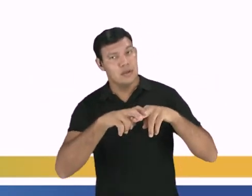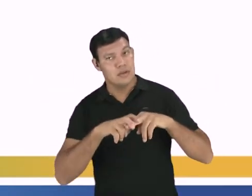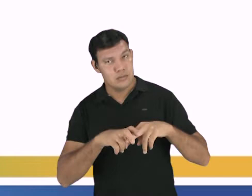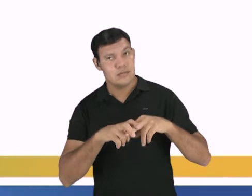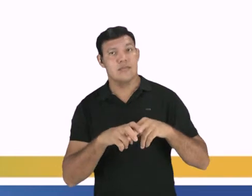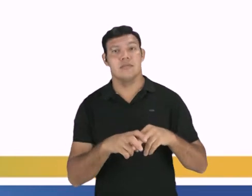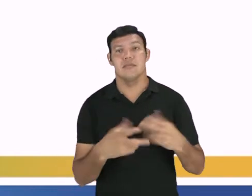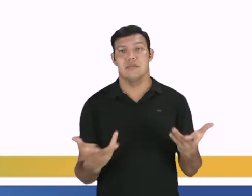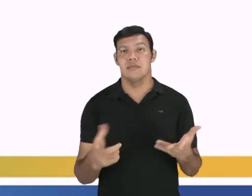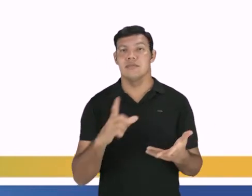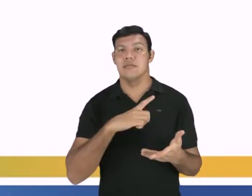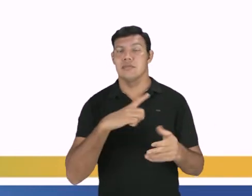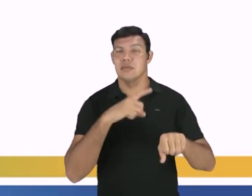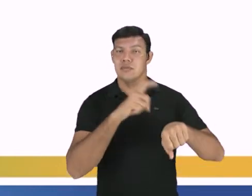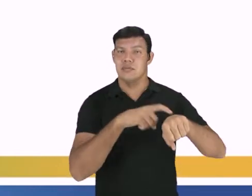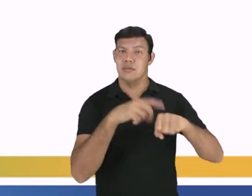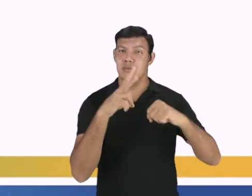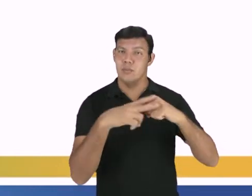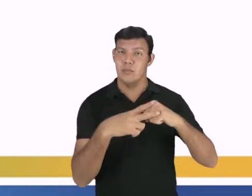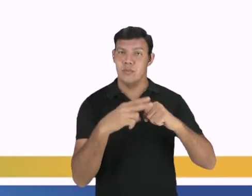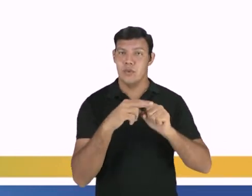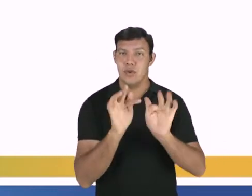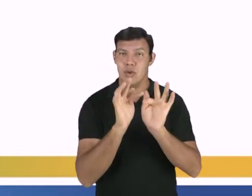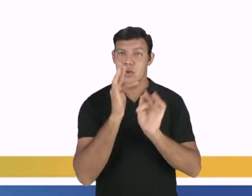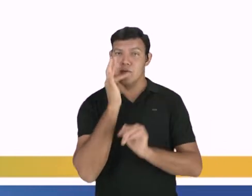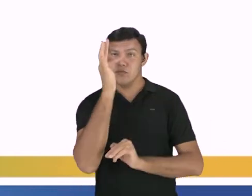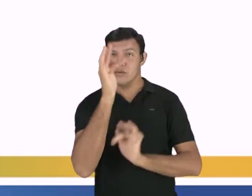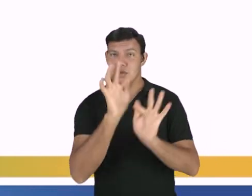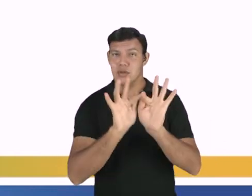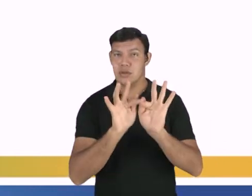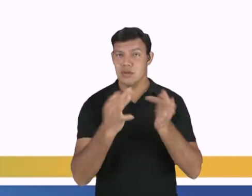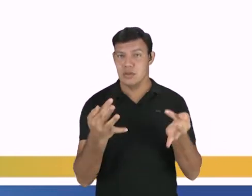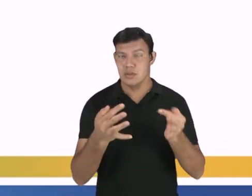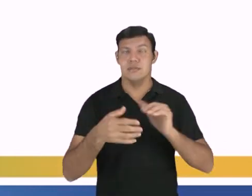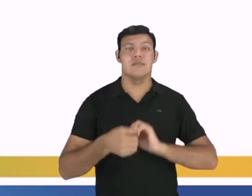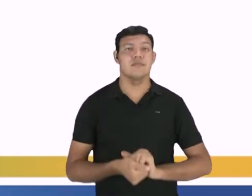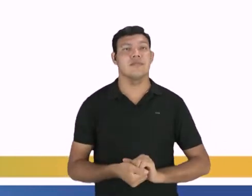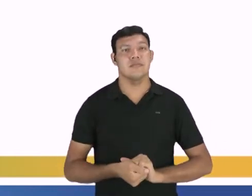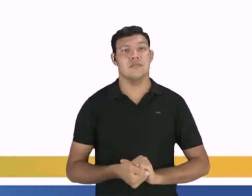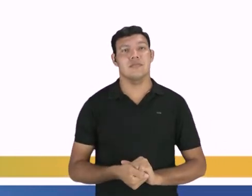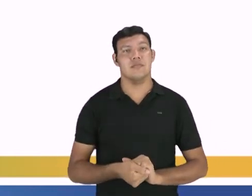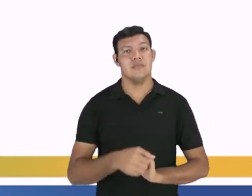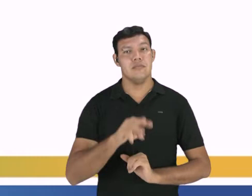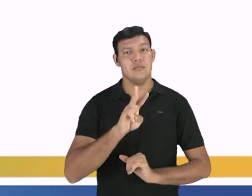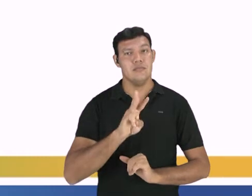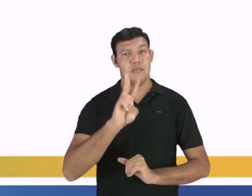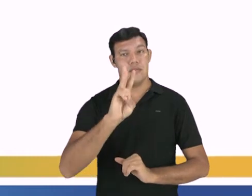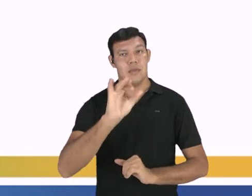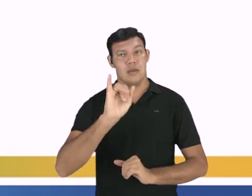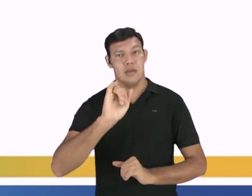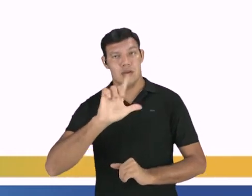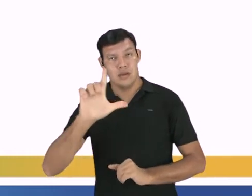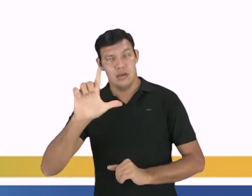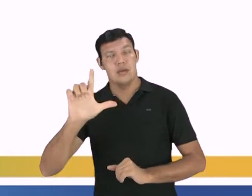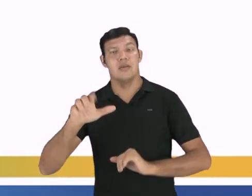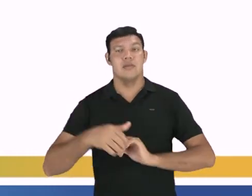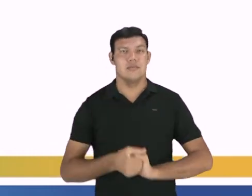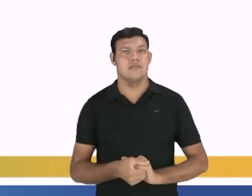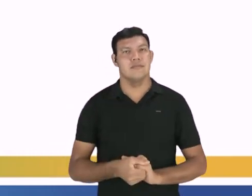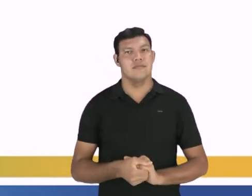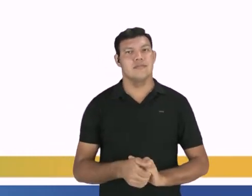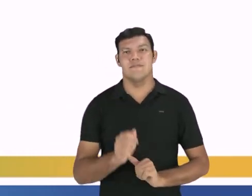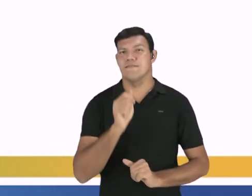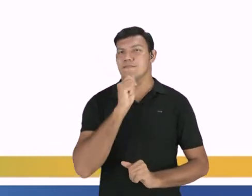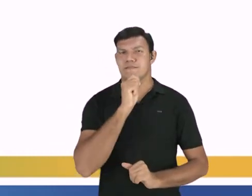presença do futuro simples, a presença do will. O will vai ser usado para falar de algo que ainda